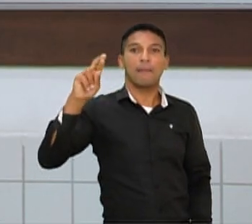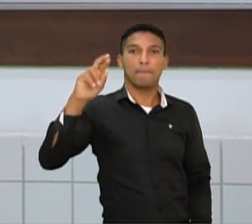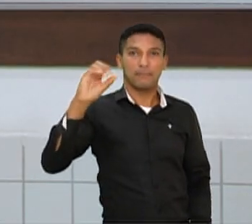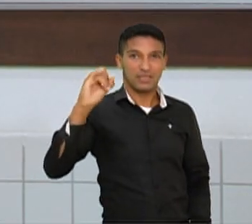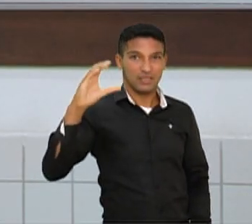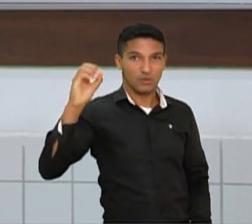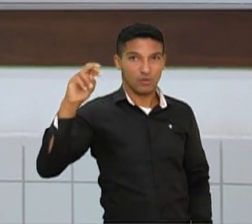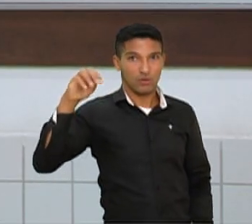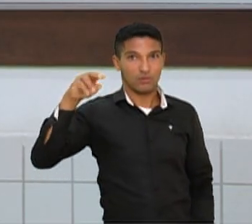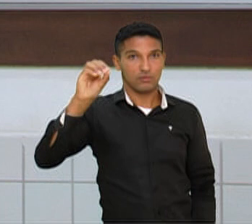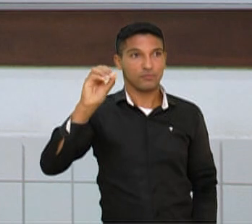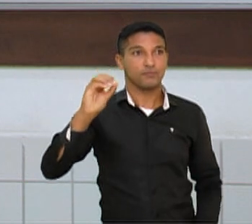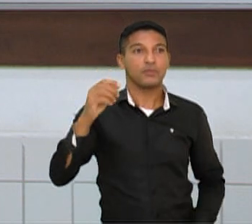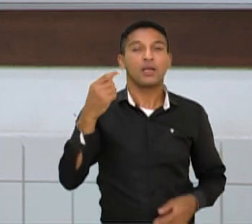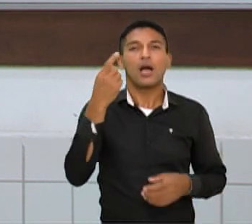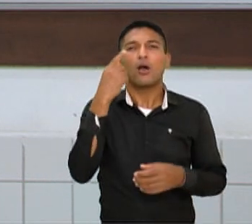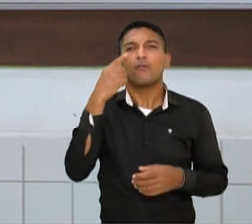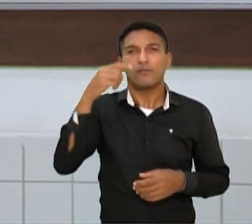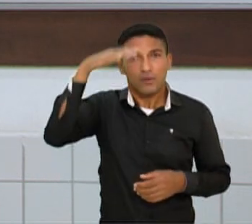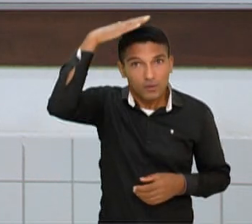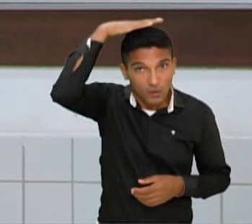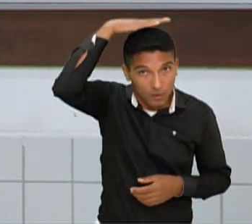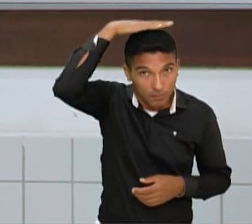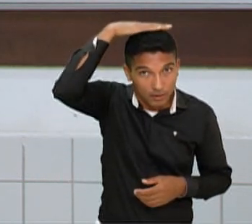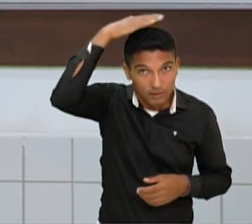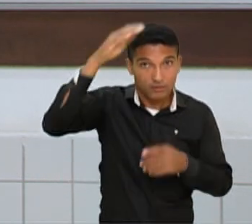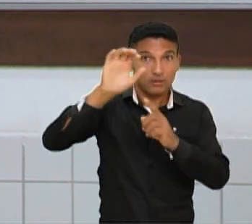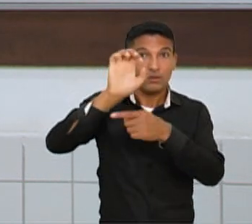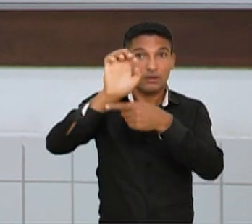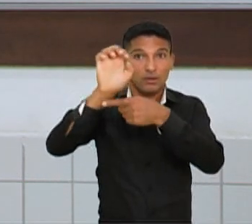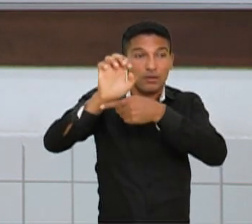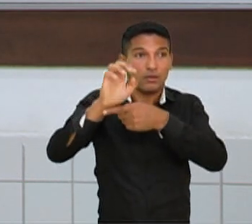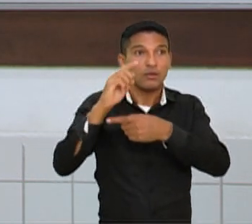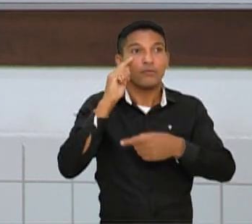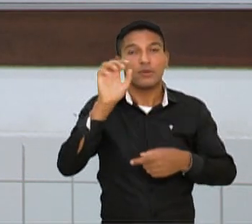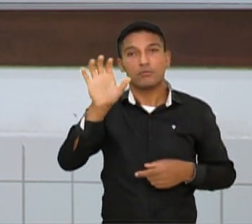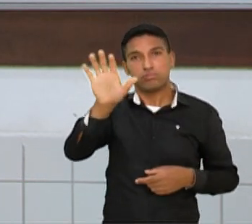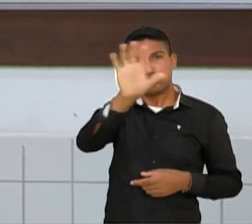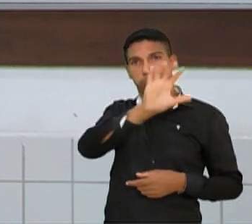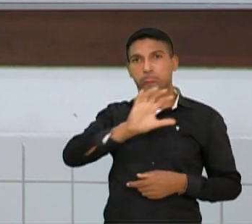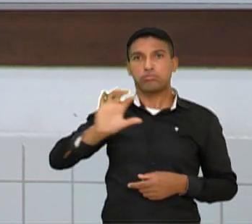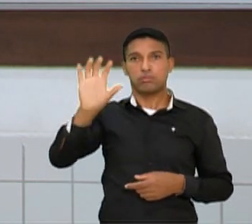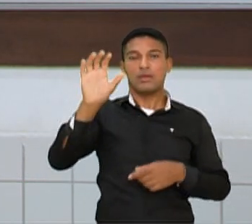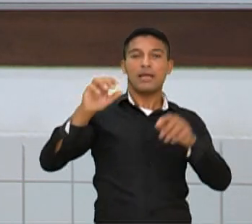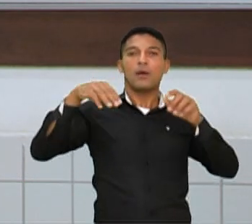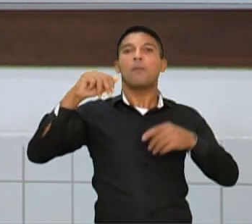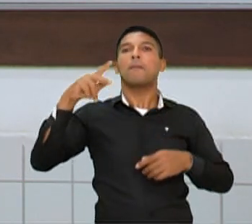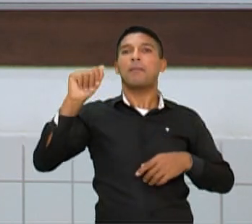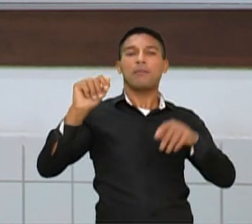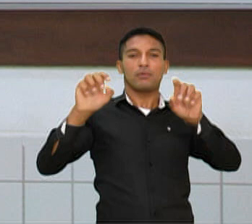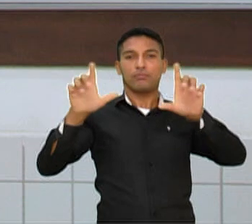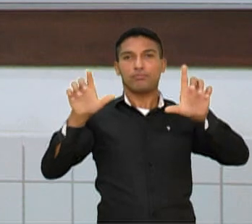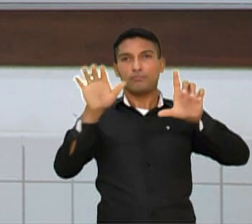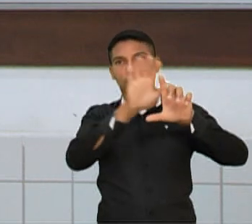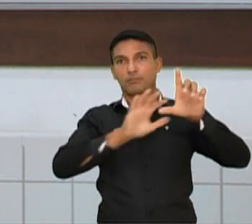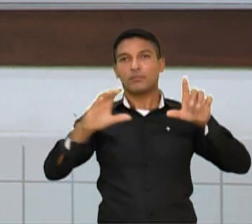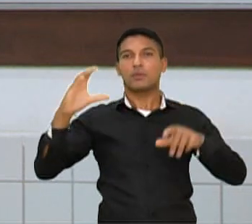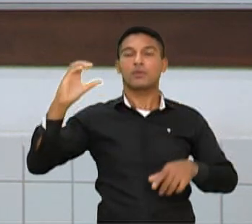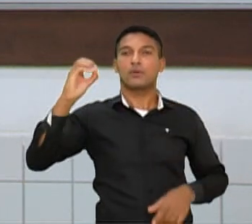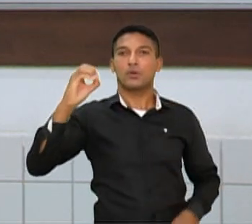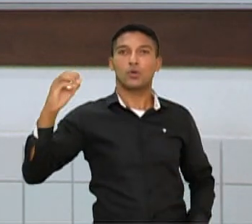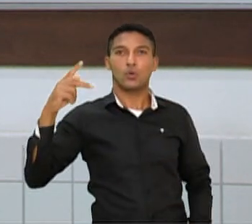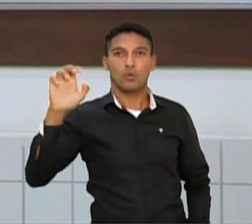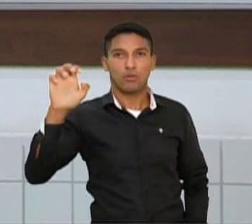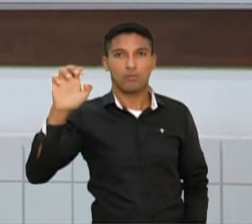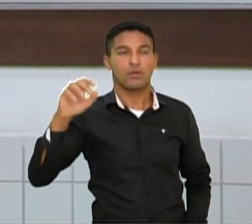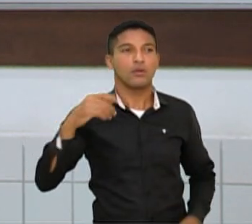questão paranaense é realmente vista dentro da classificação de Köppen, que é de 1961, mas